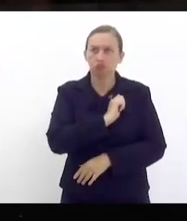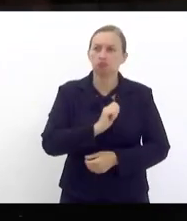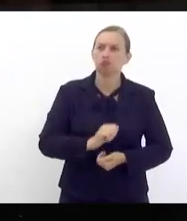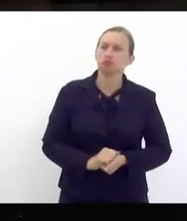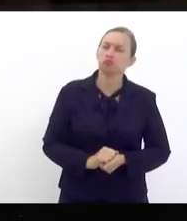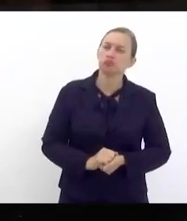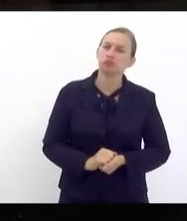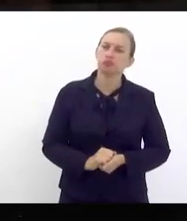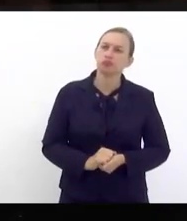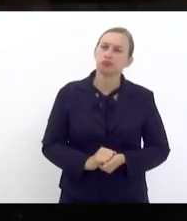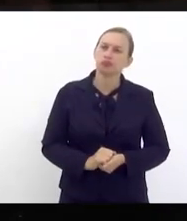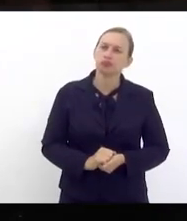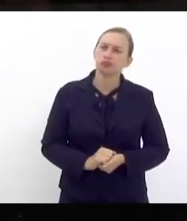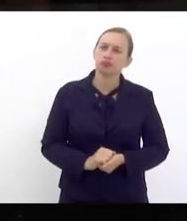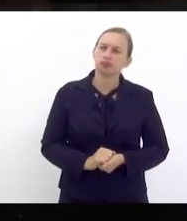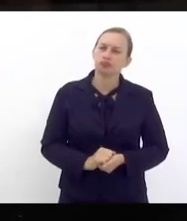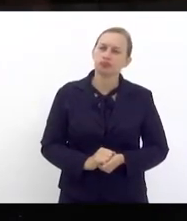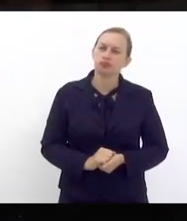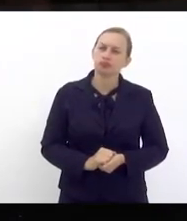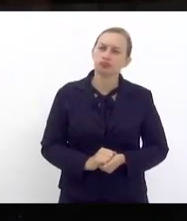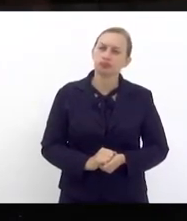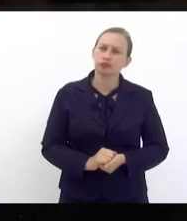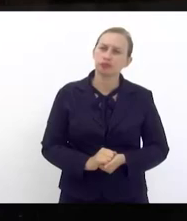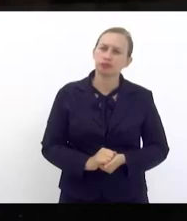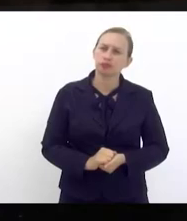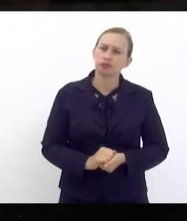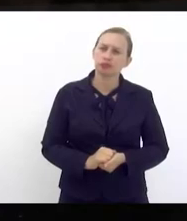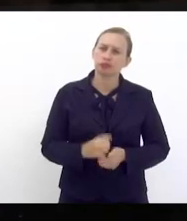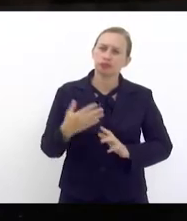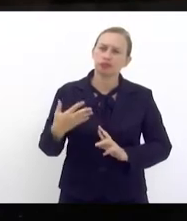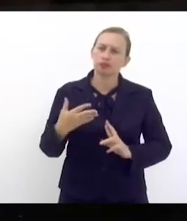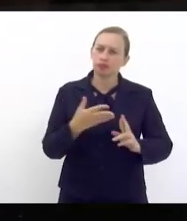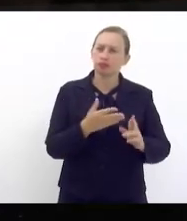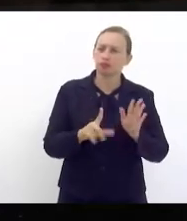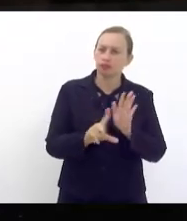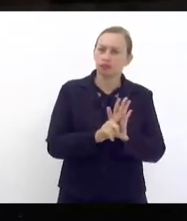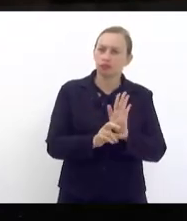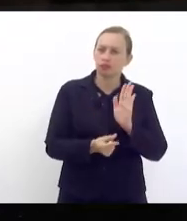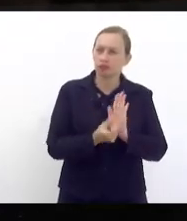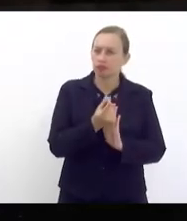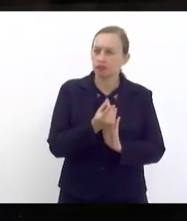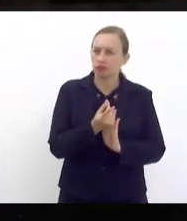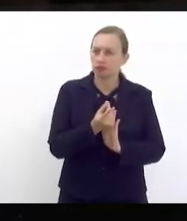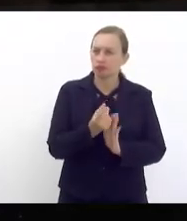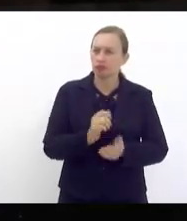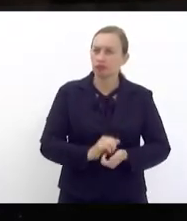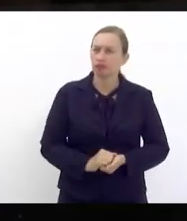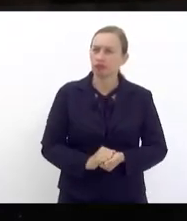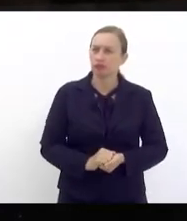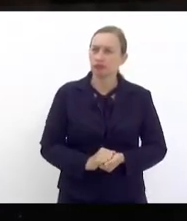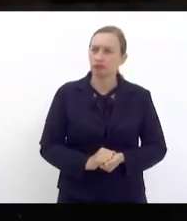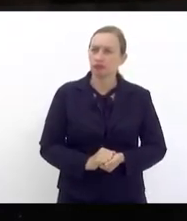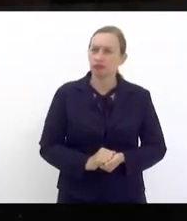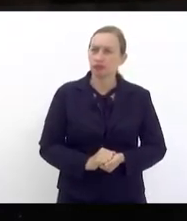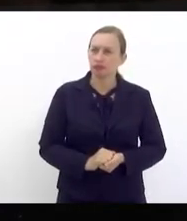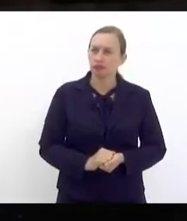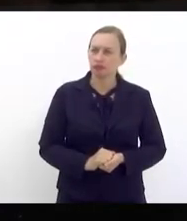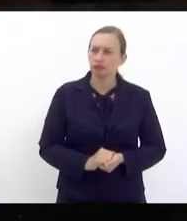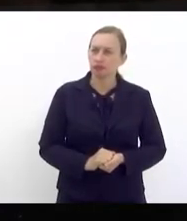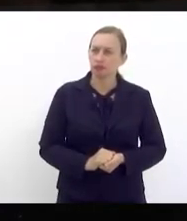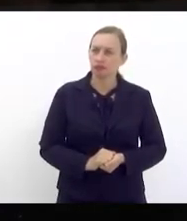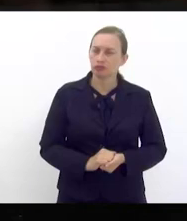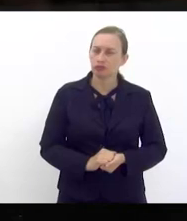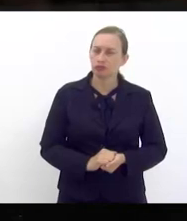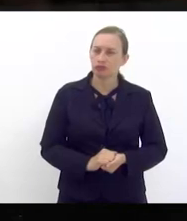e cujo reflexo está materializado na Lei de Diretrizes Orçamentárias é a